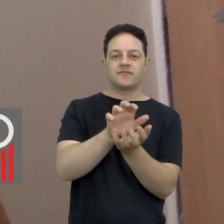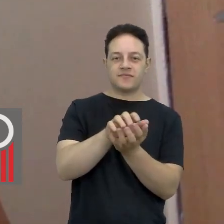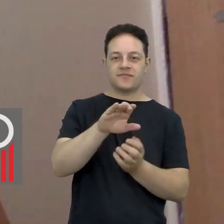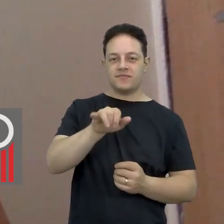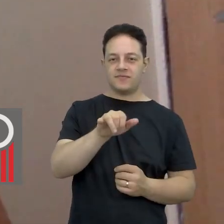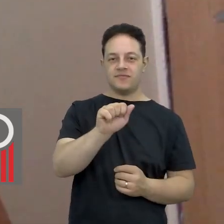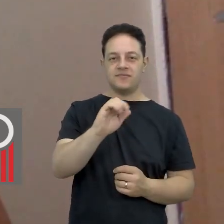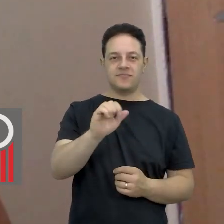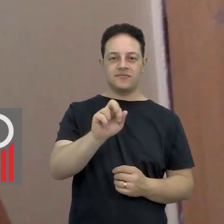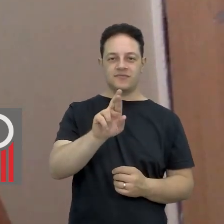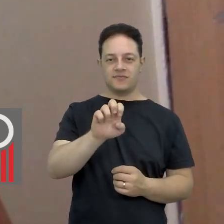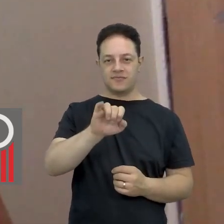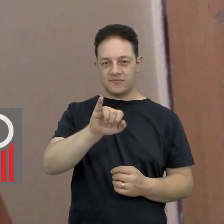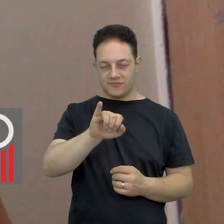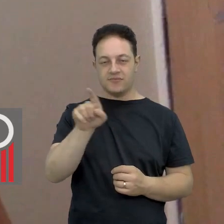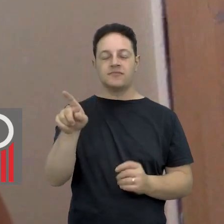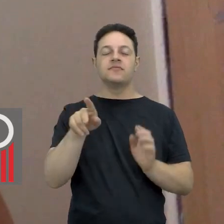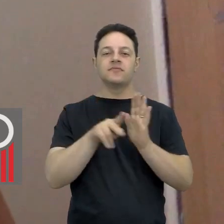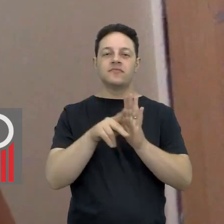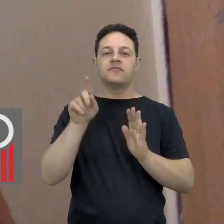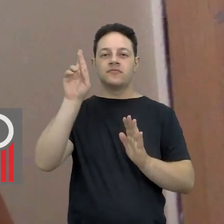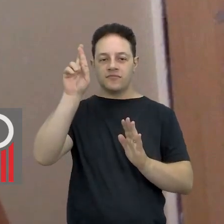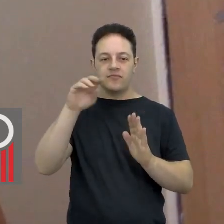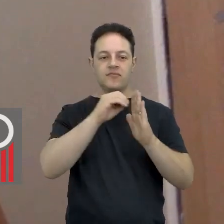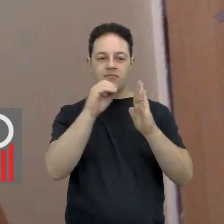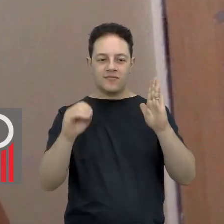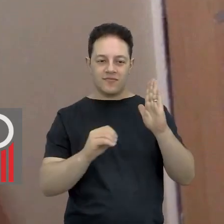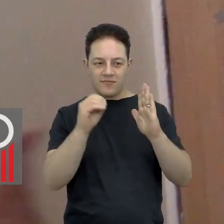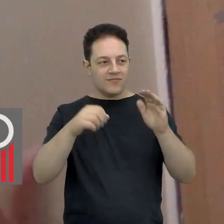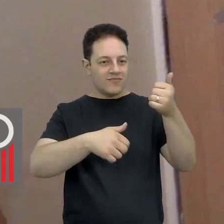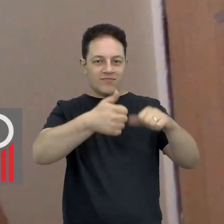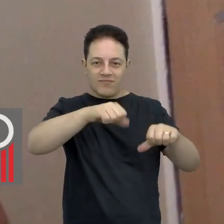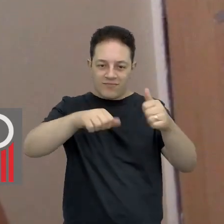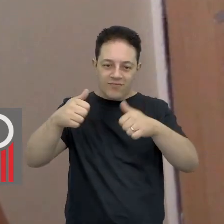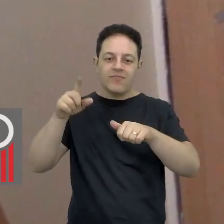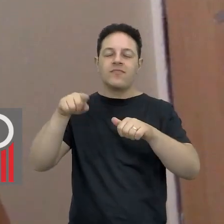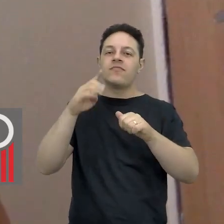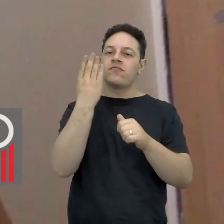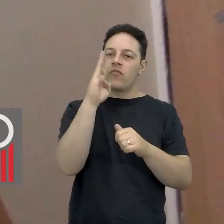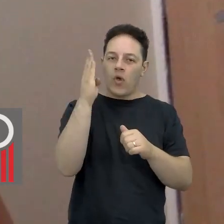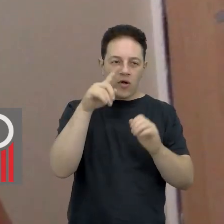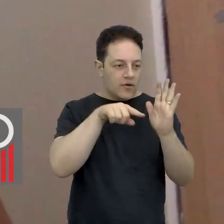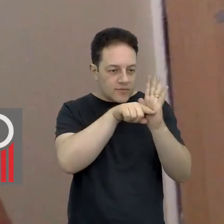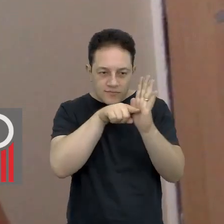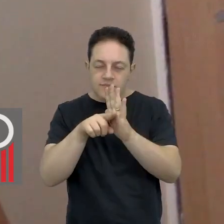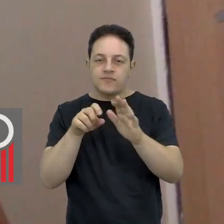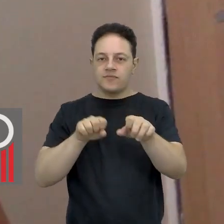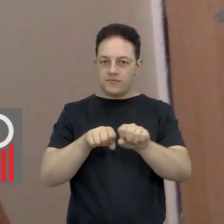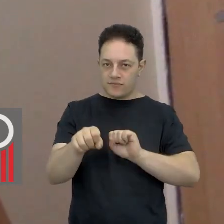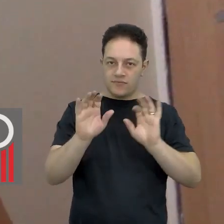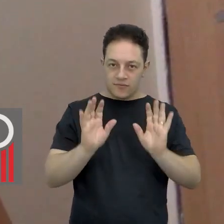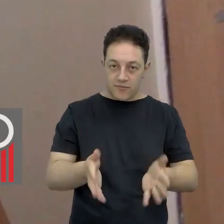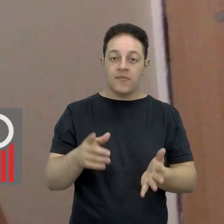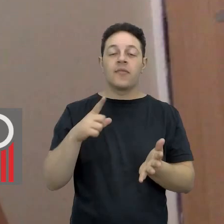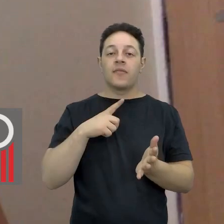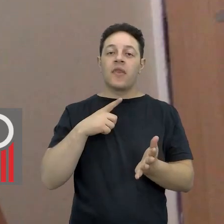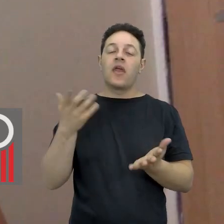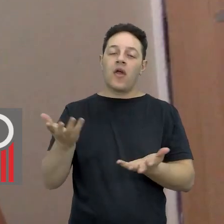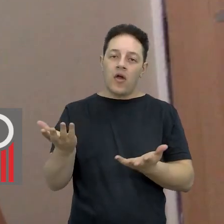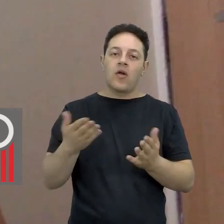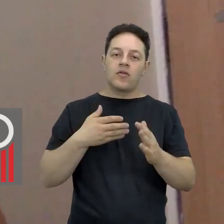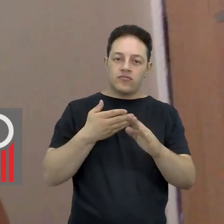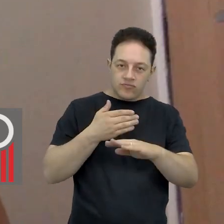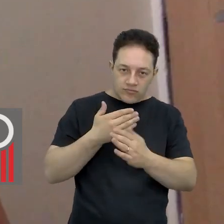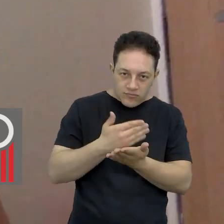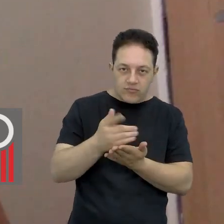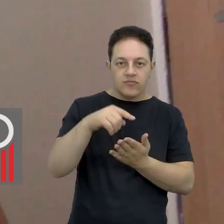de avaliadores educacionais da IFAP, sou bióloga de formação e venho me inserindo no design de